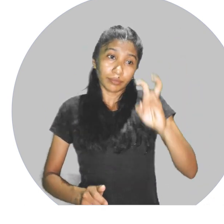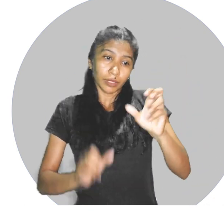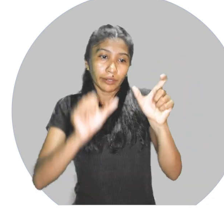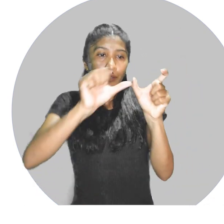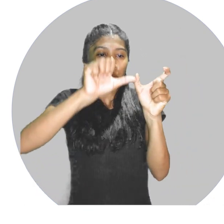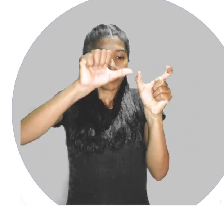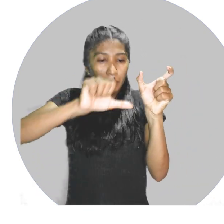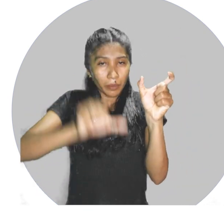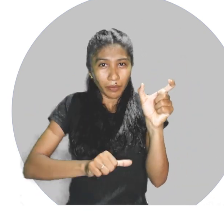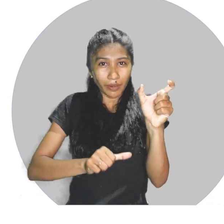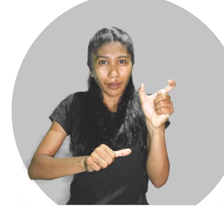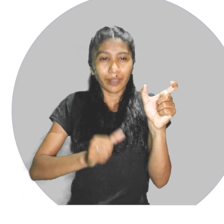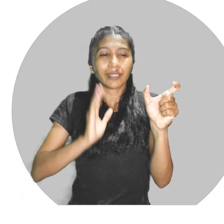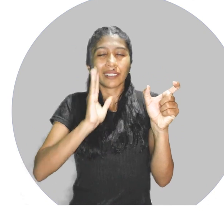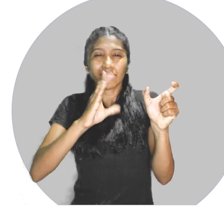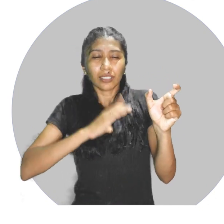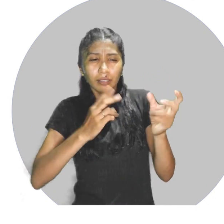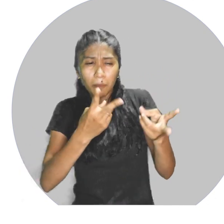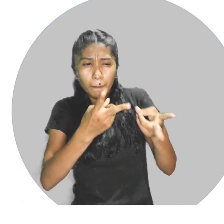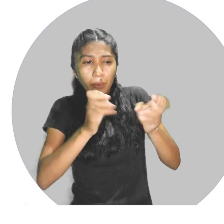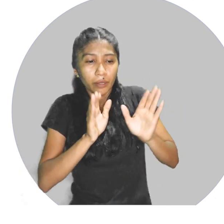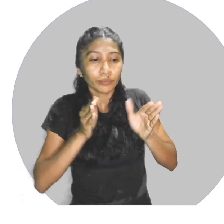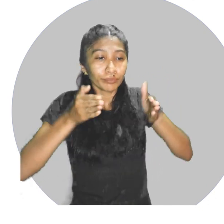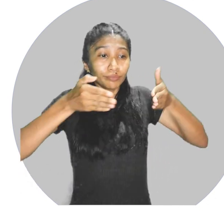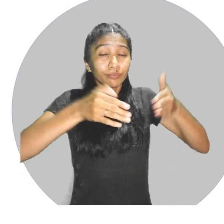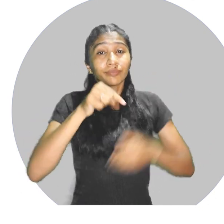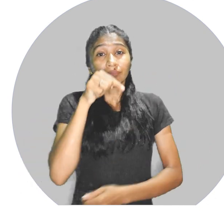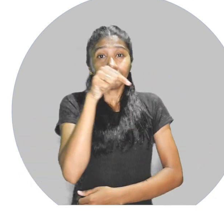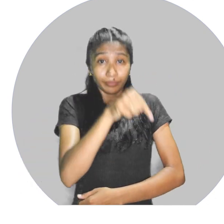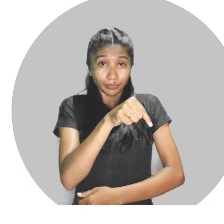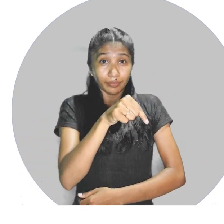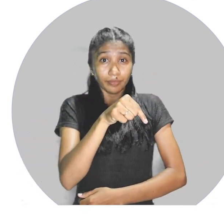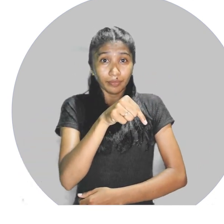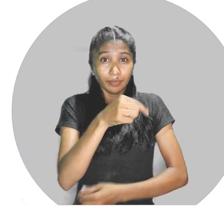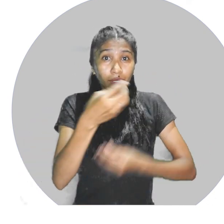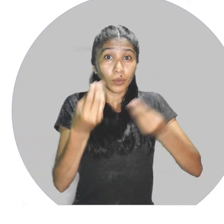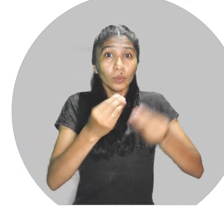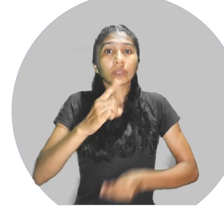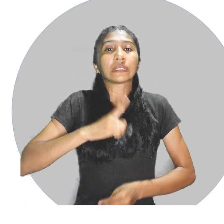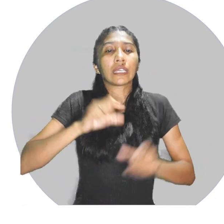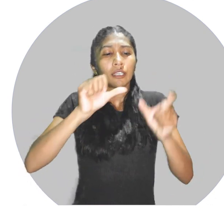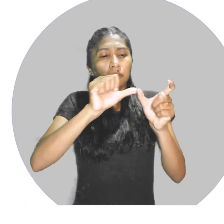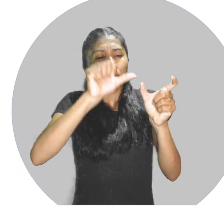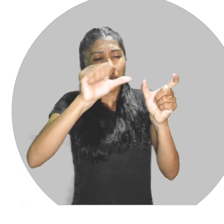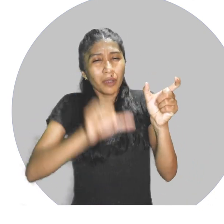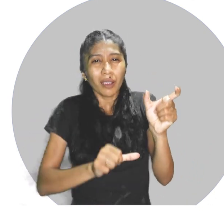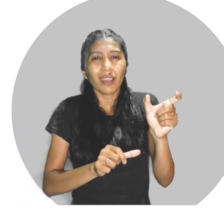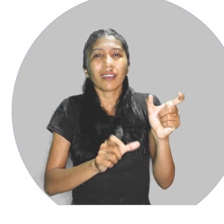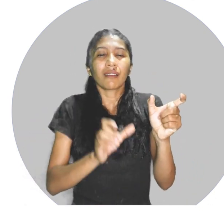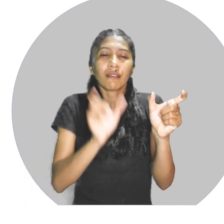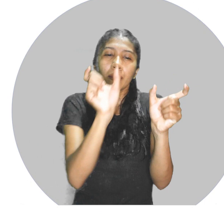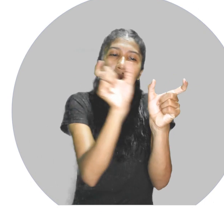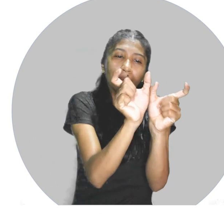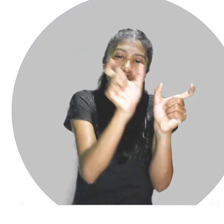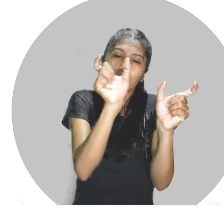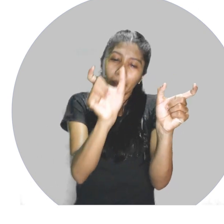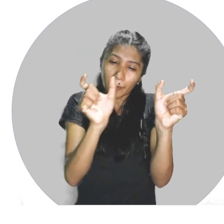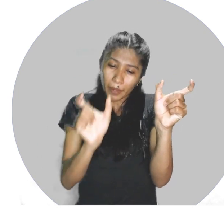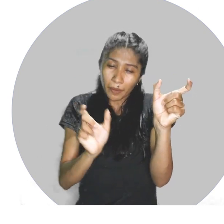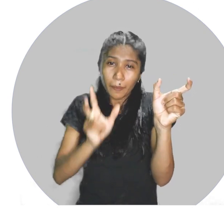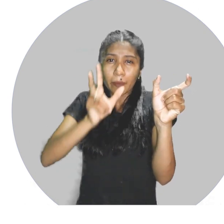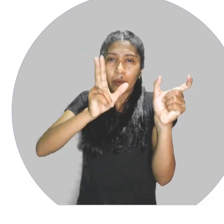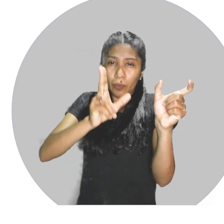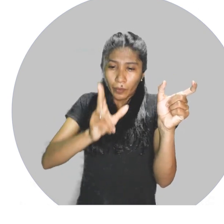declinações, onde nós temos uma forma específica, ou seja, nós temos desinências em que todas as palavras terminam daquela